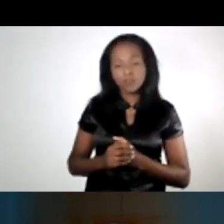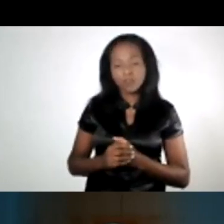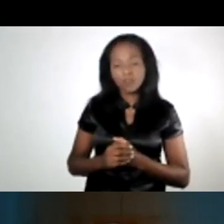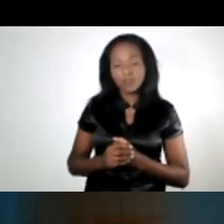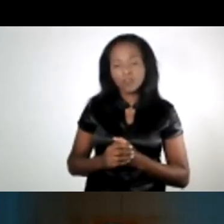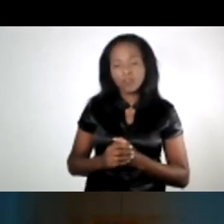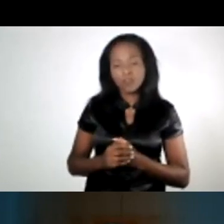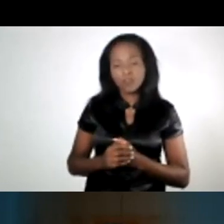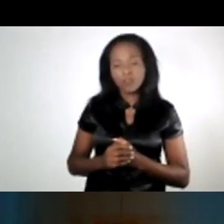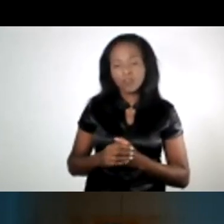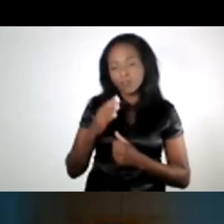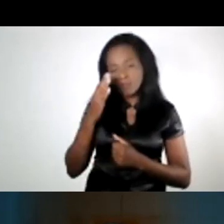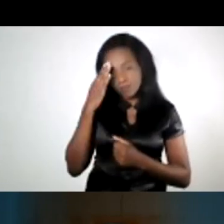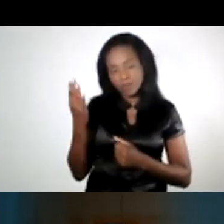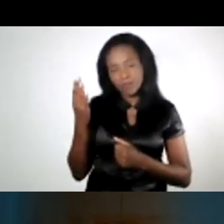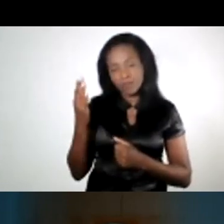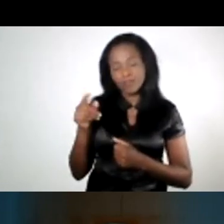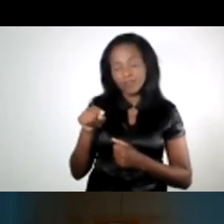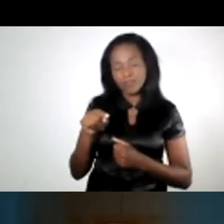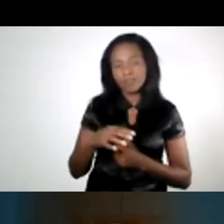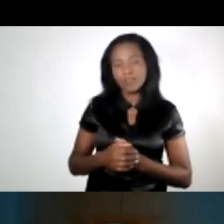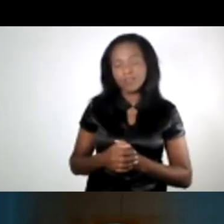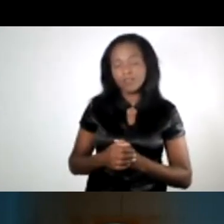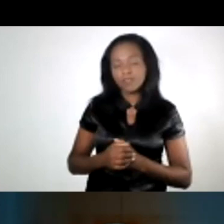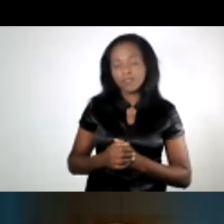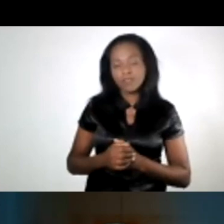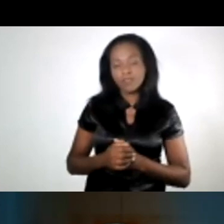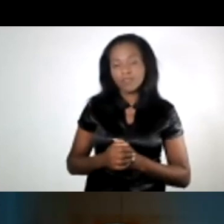Muito obrigado a vocês.